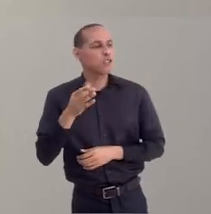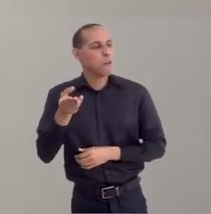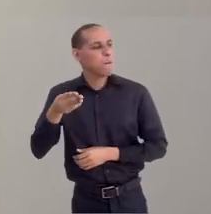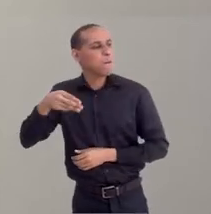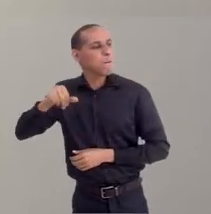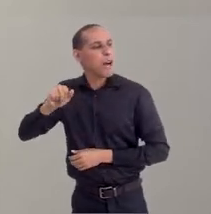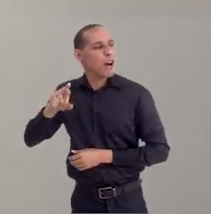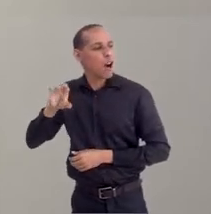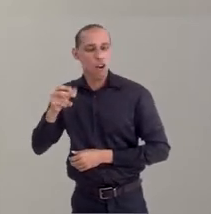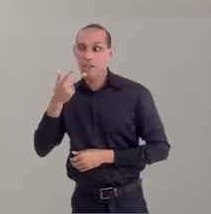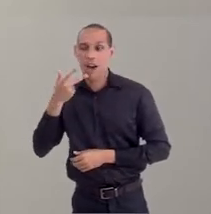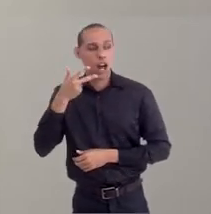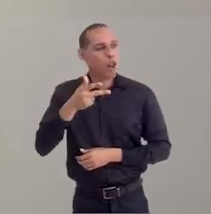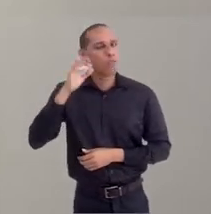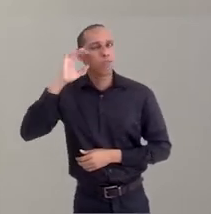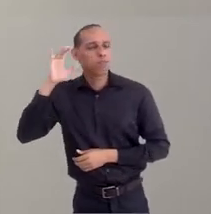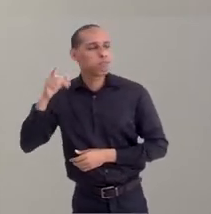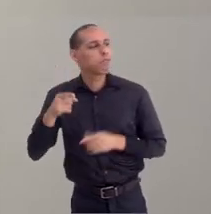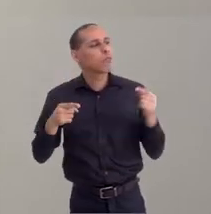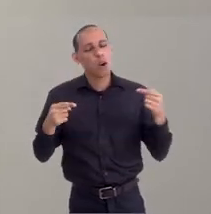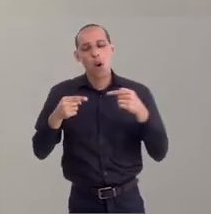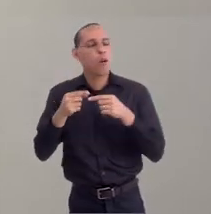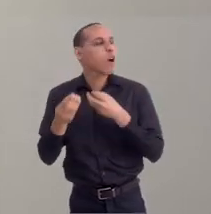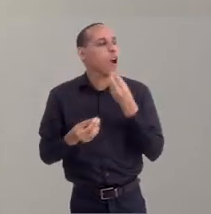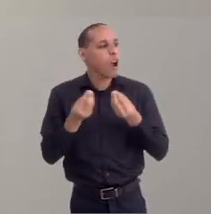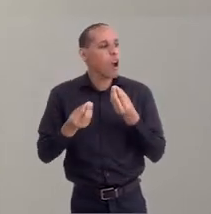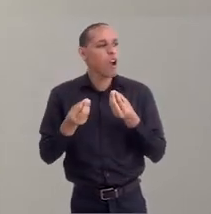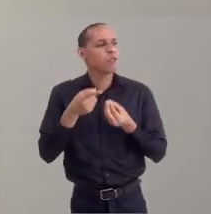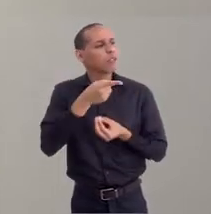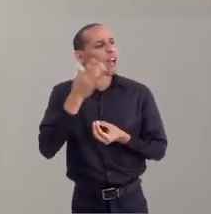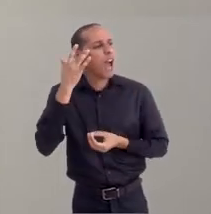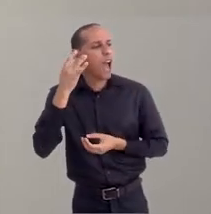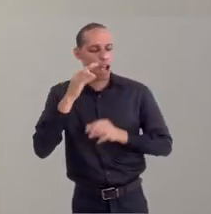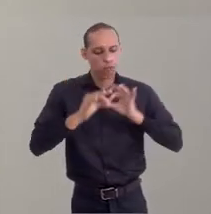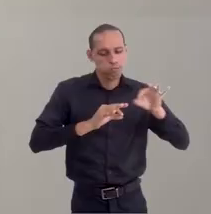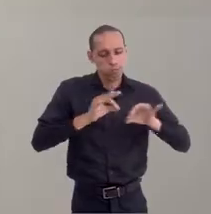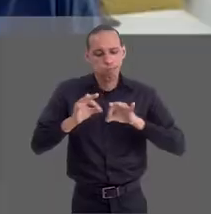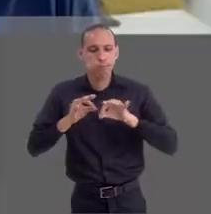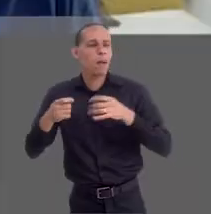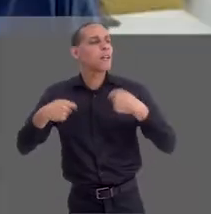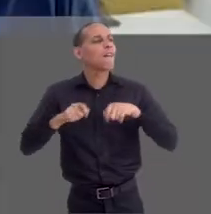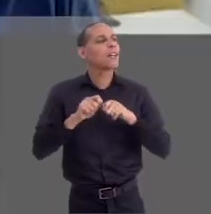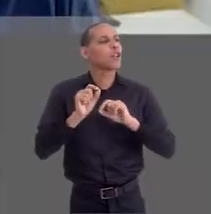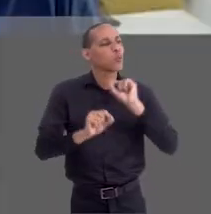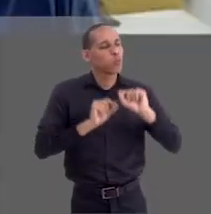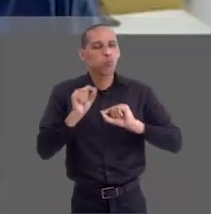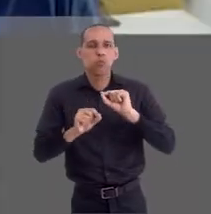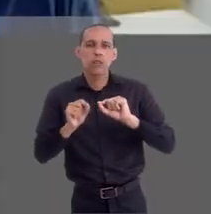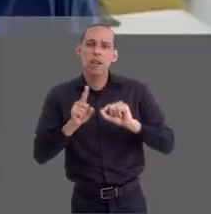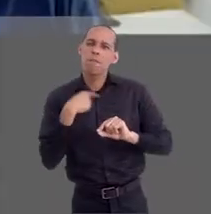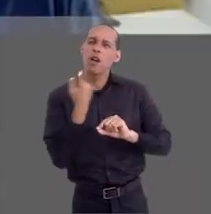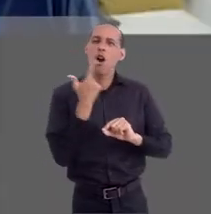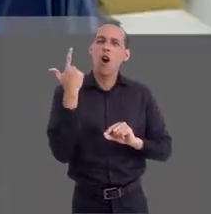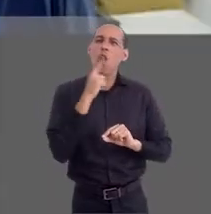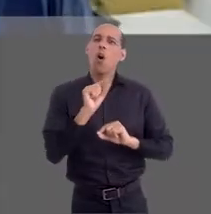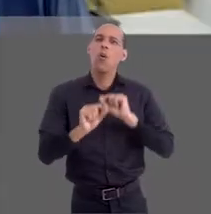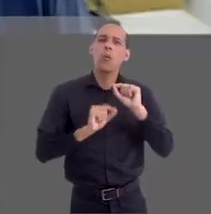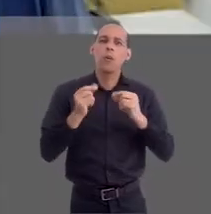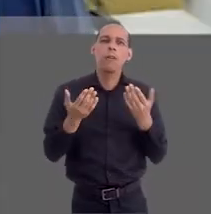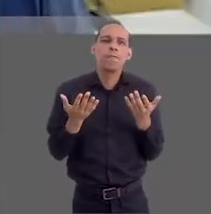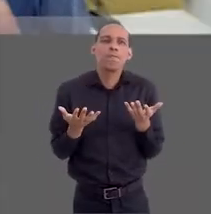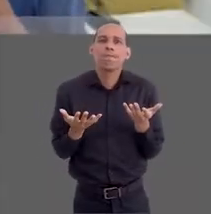que o Mauro Odo trouxe aí de reflexão, de que maneira e quais são os ajustes, na sua opinião, que precisam ser feitos para que a